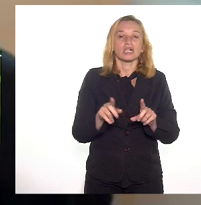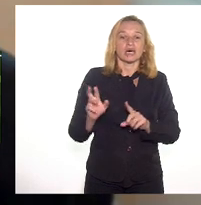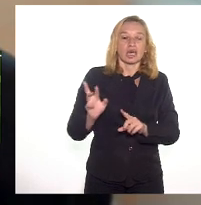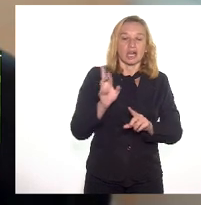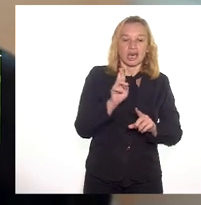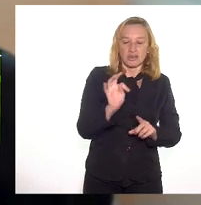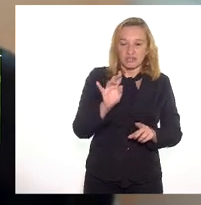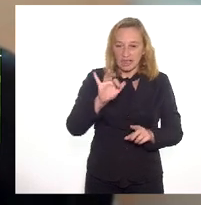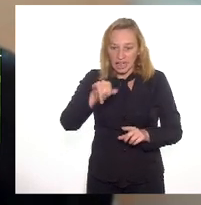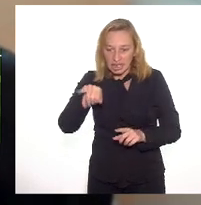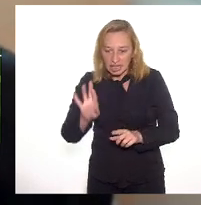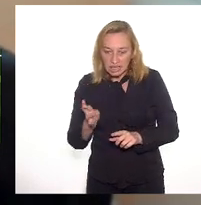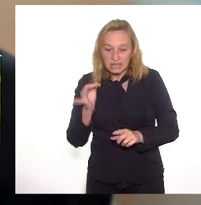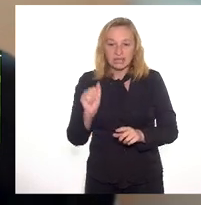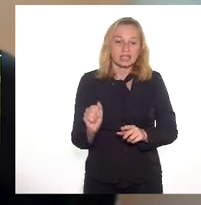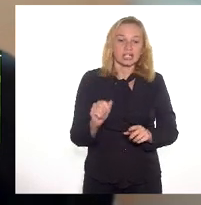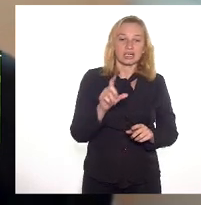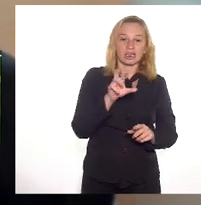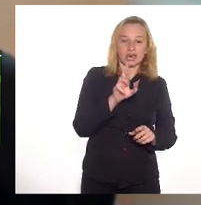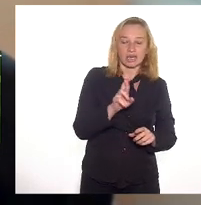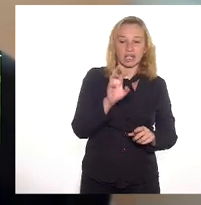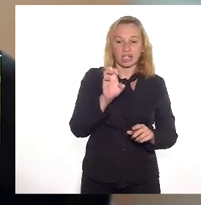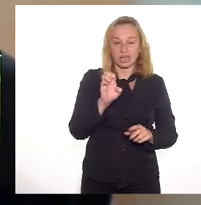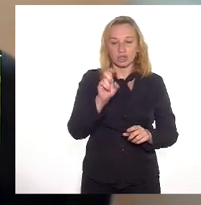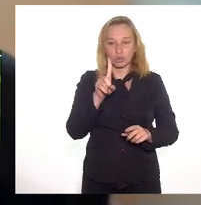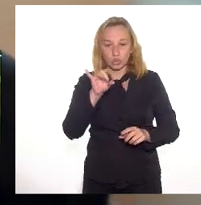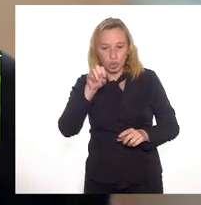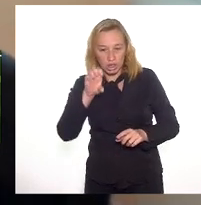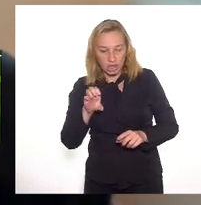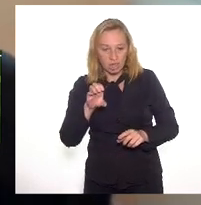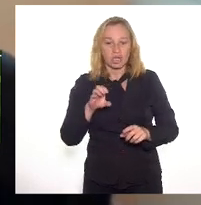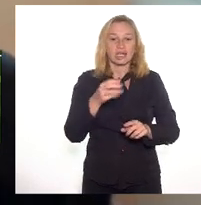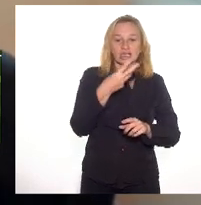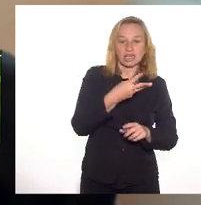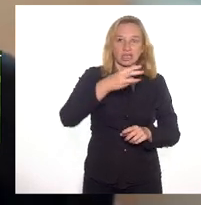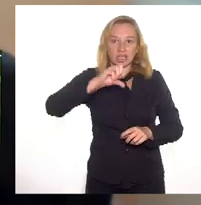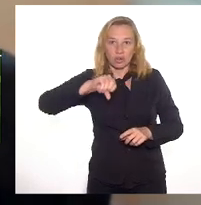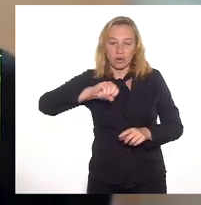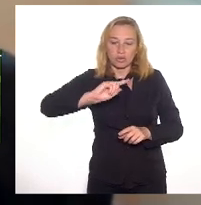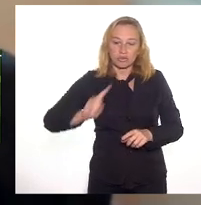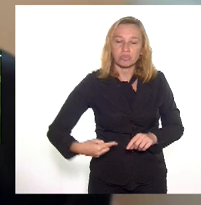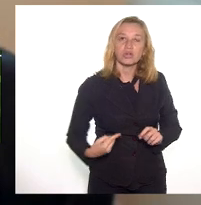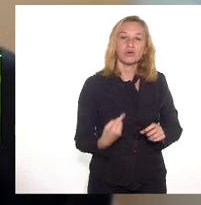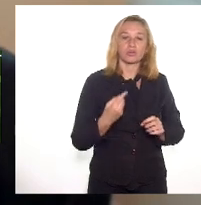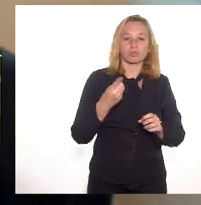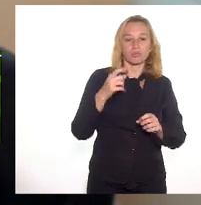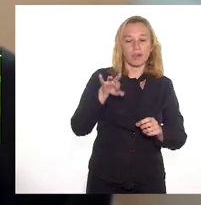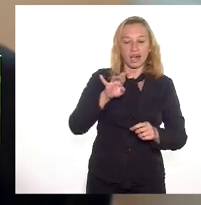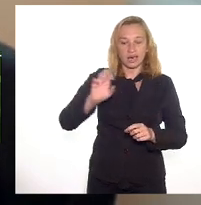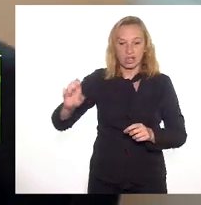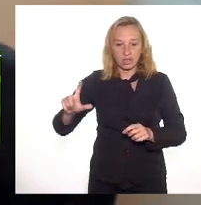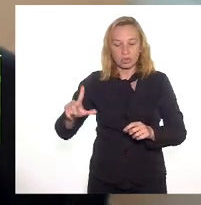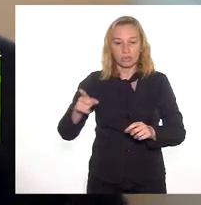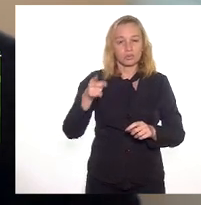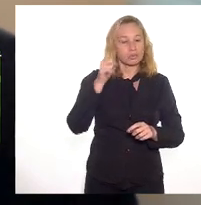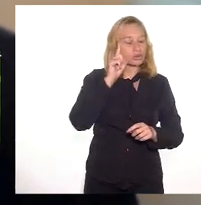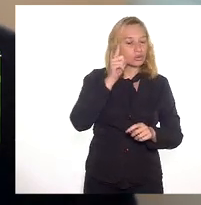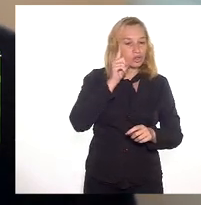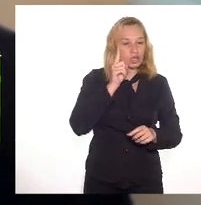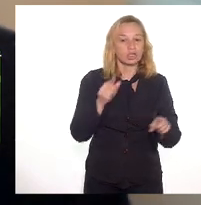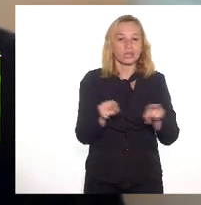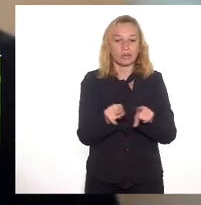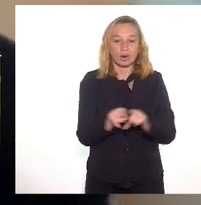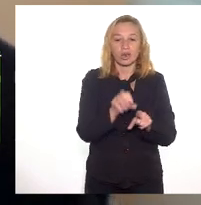aqui no estado, que é a Redux, produzindo aí 239 mil barris por dia, né? 80% da produção